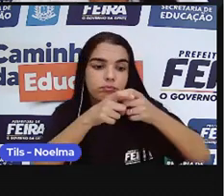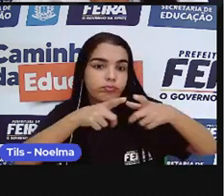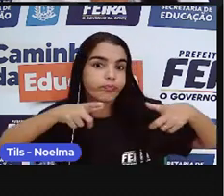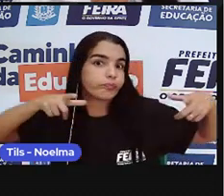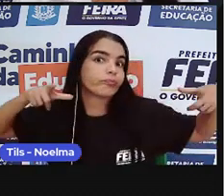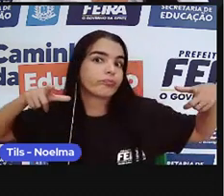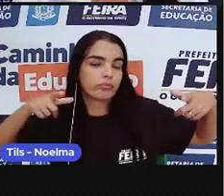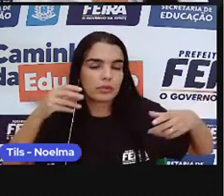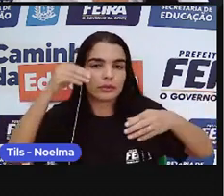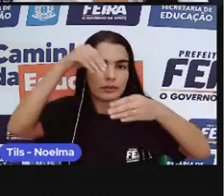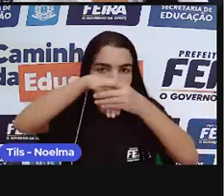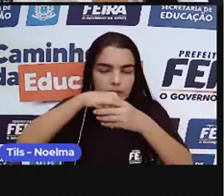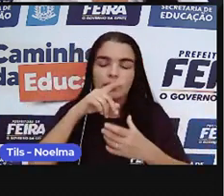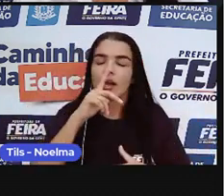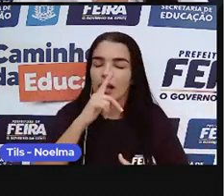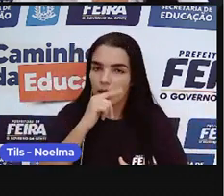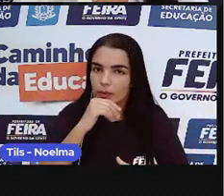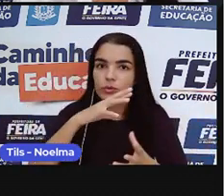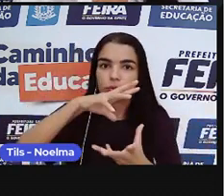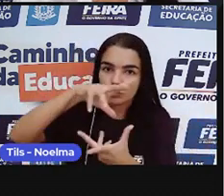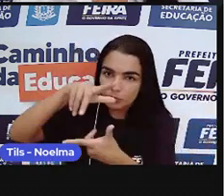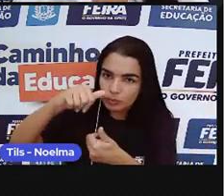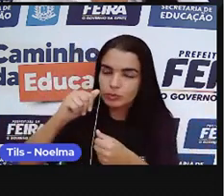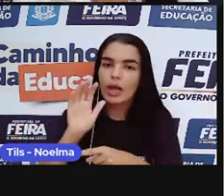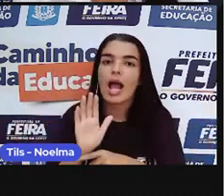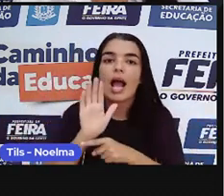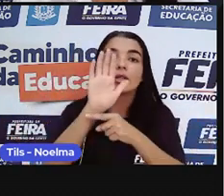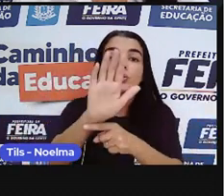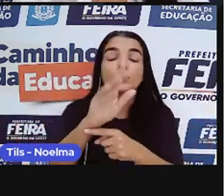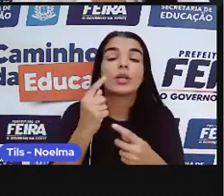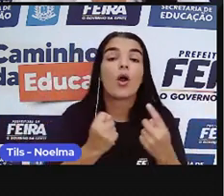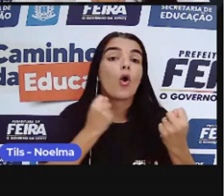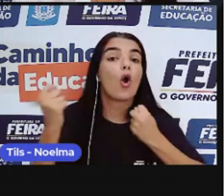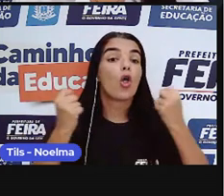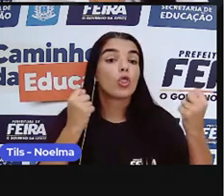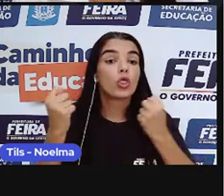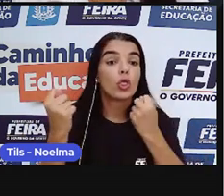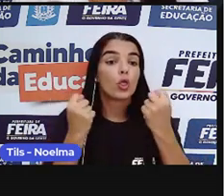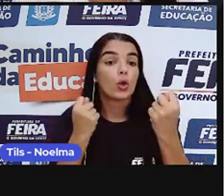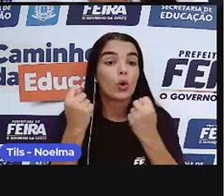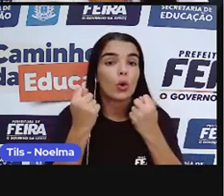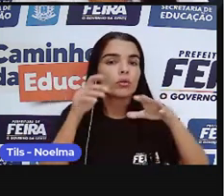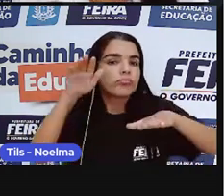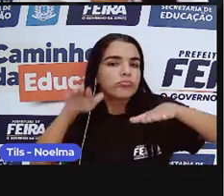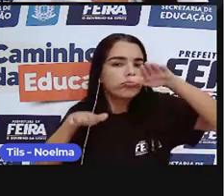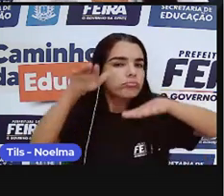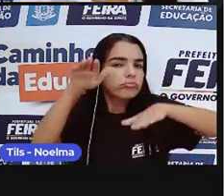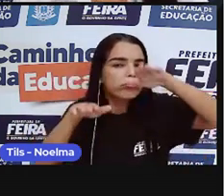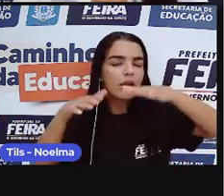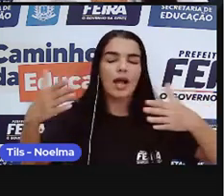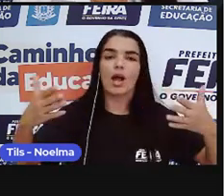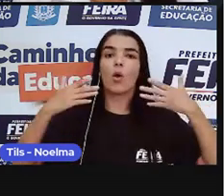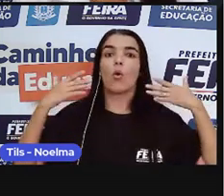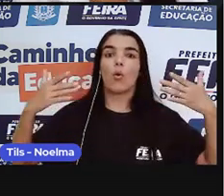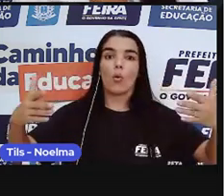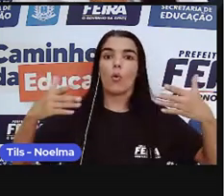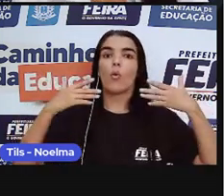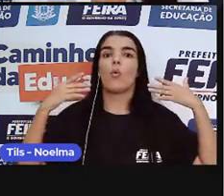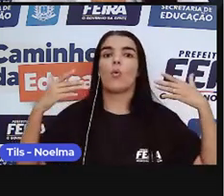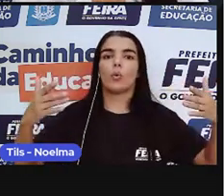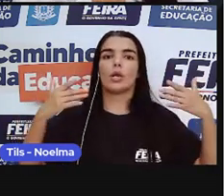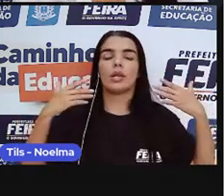mundo, ela colabora com o controle, né? Com a estabilidade do clima, da